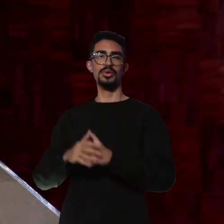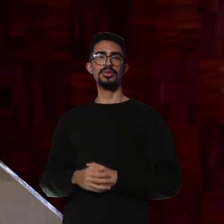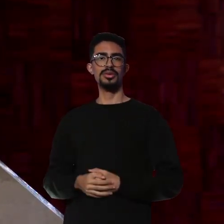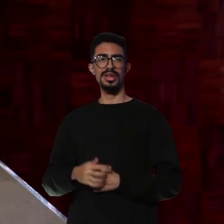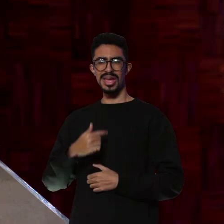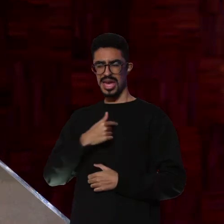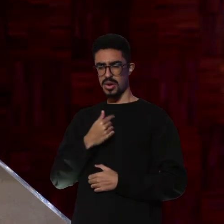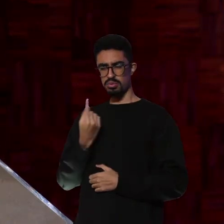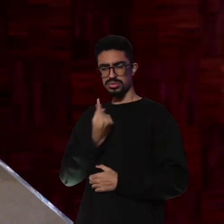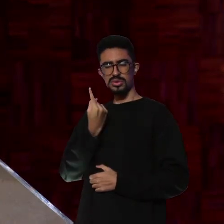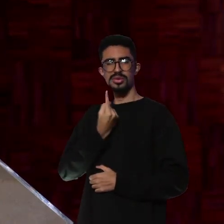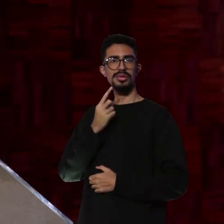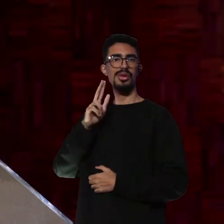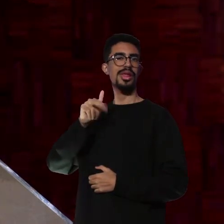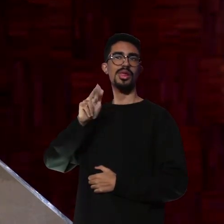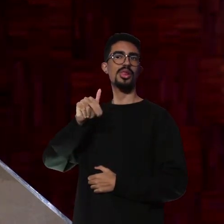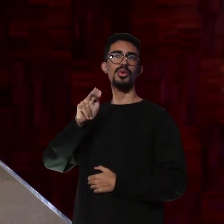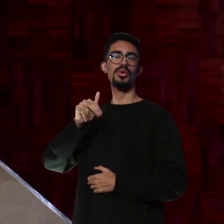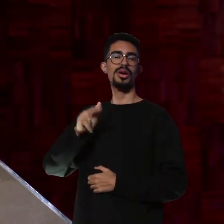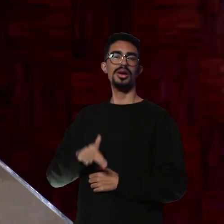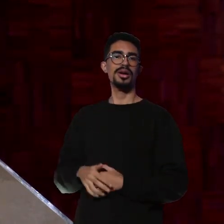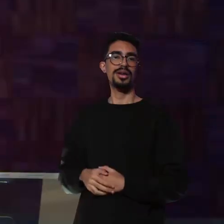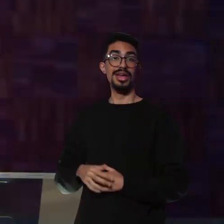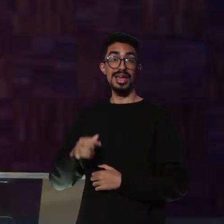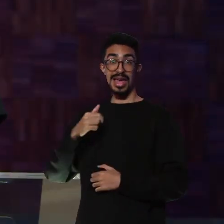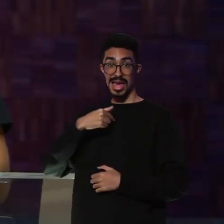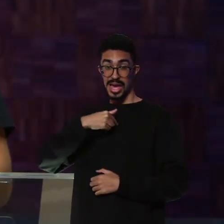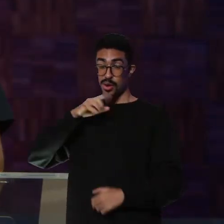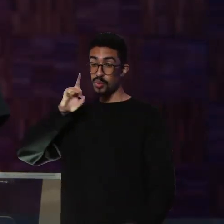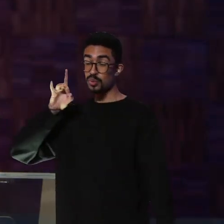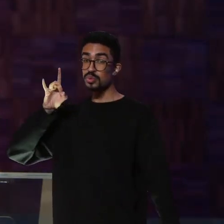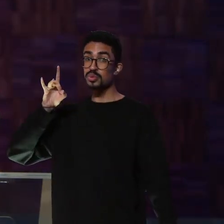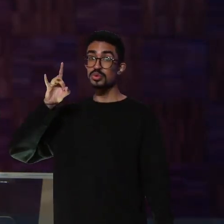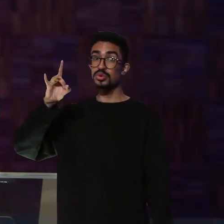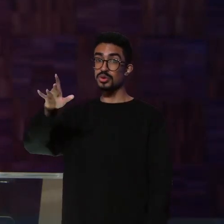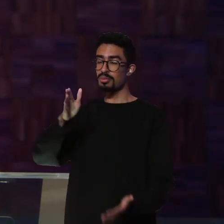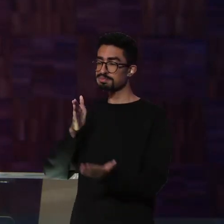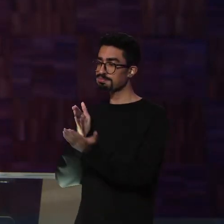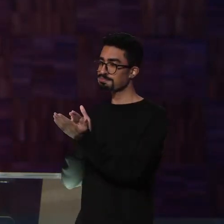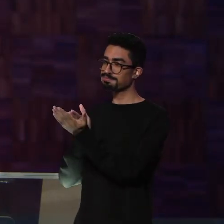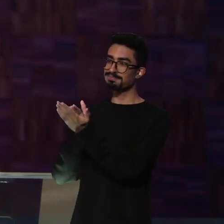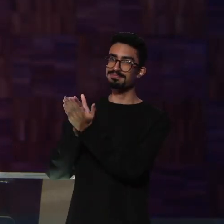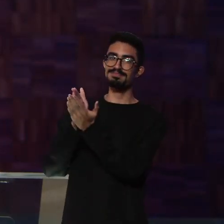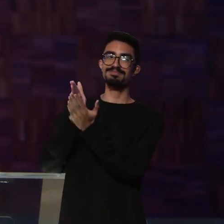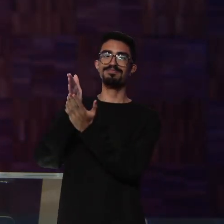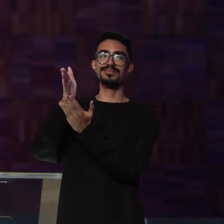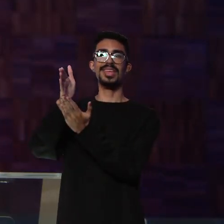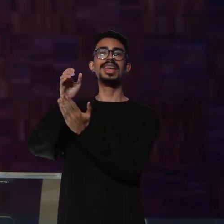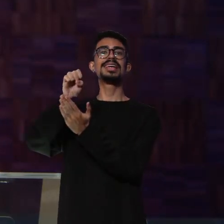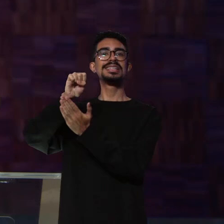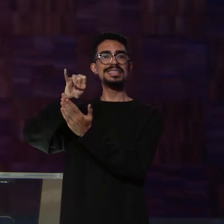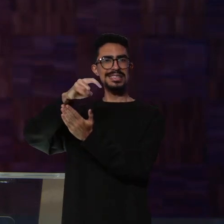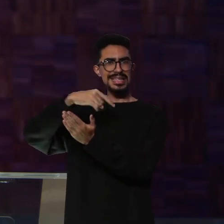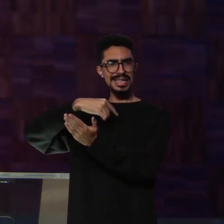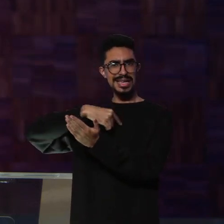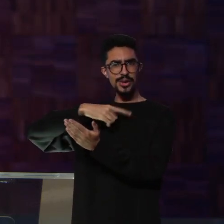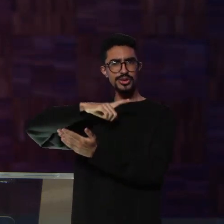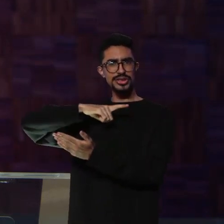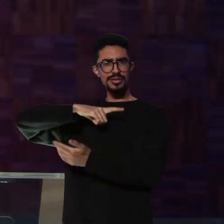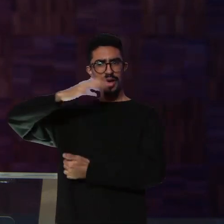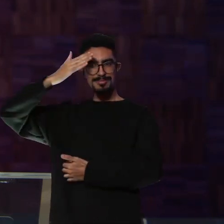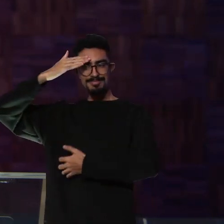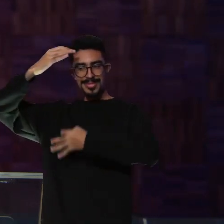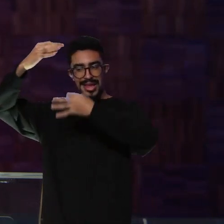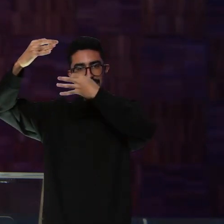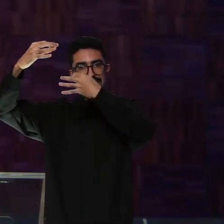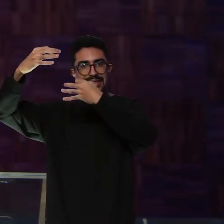para cada passo que eu dou, porque a gente só dá o próximo passo, nós só nos movemos de acordo com uma convicção que nos impele